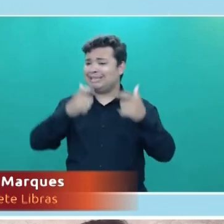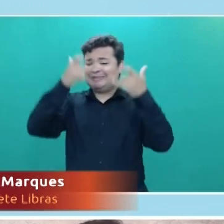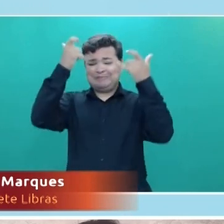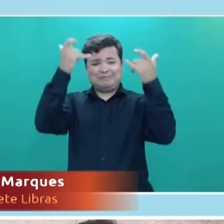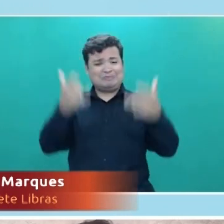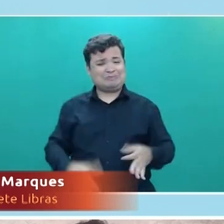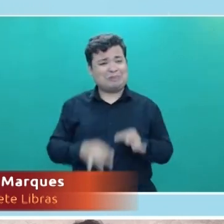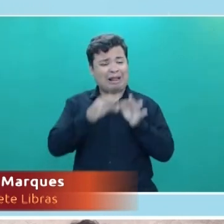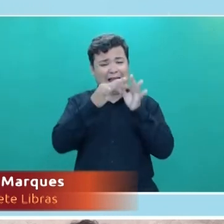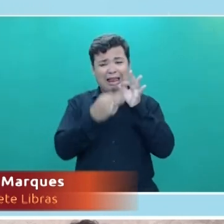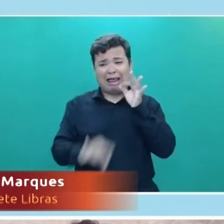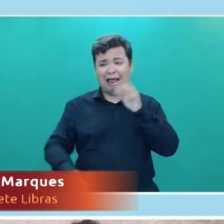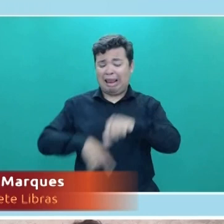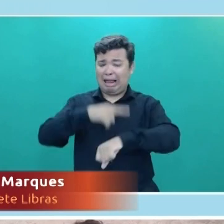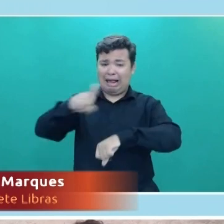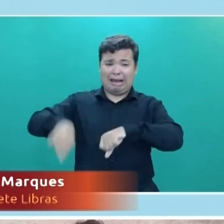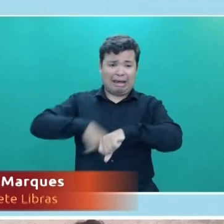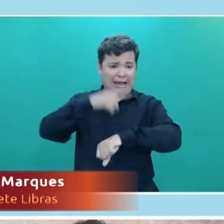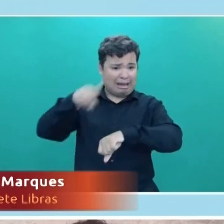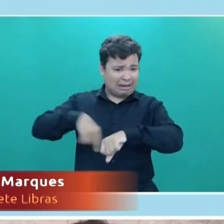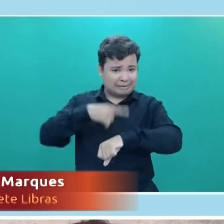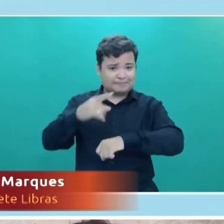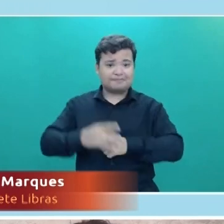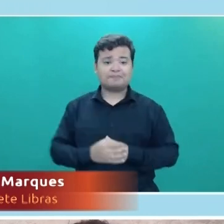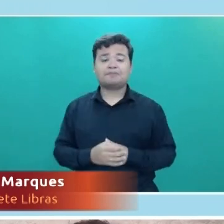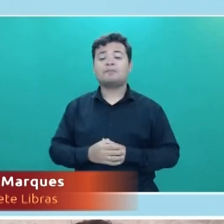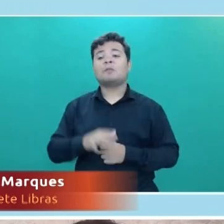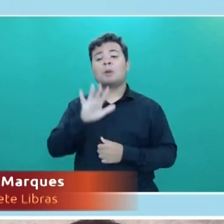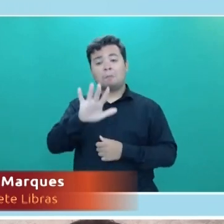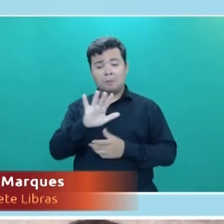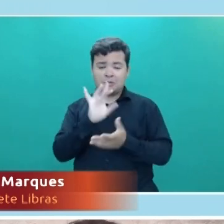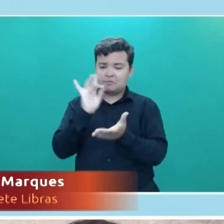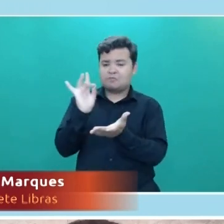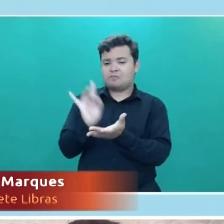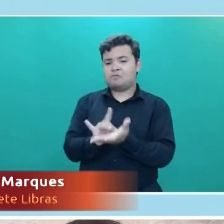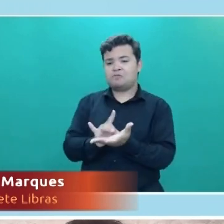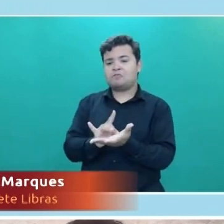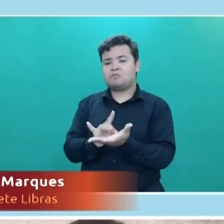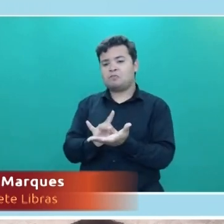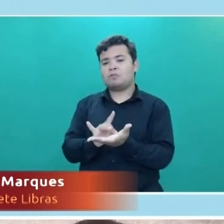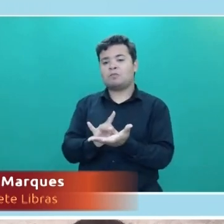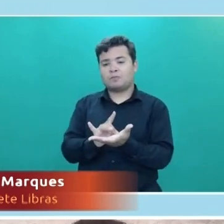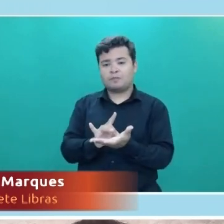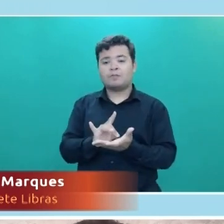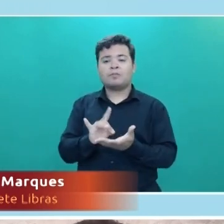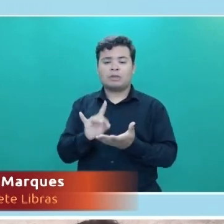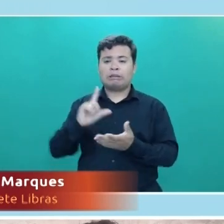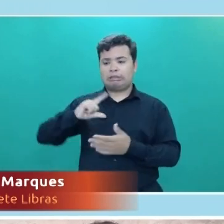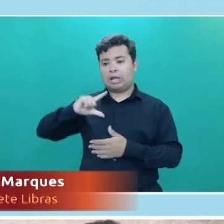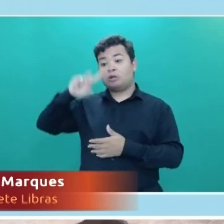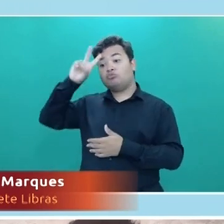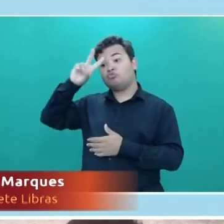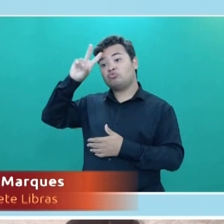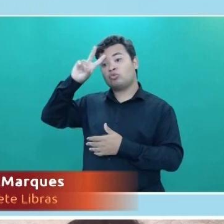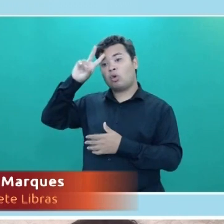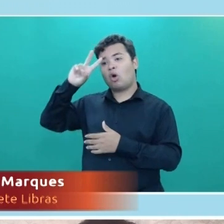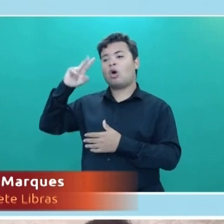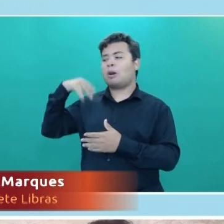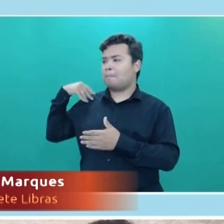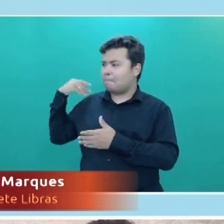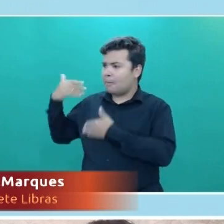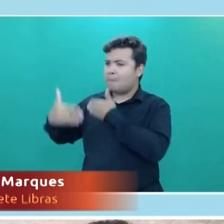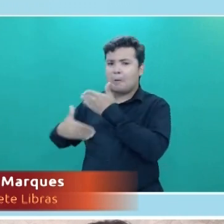respeito disso, mas, de fato, a gente tem uma história, né, a gente tem uma